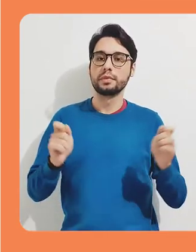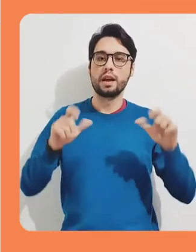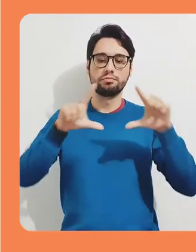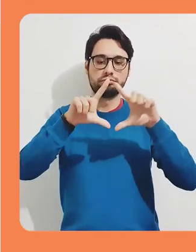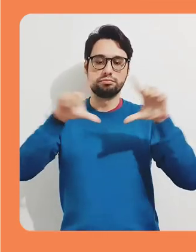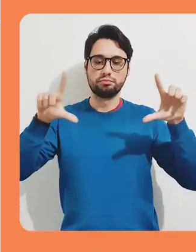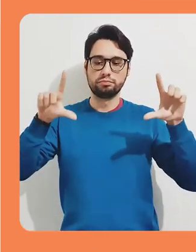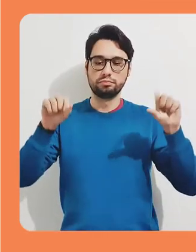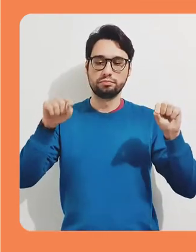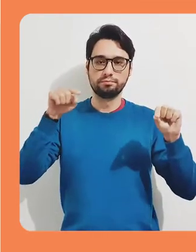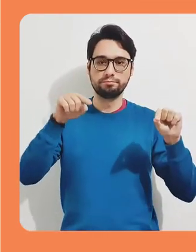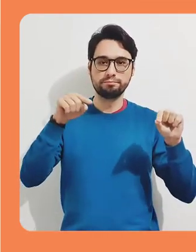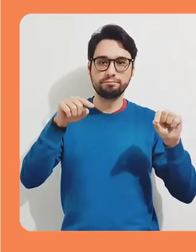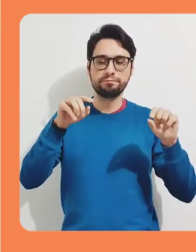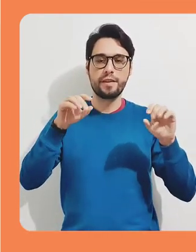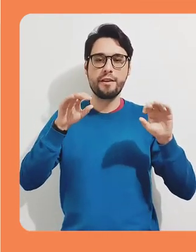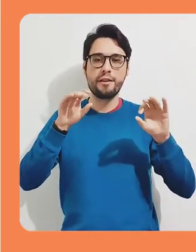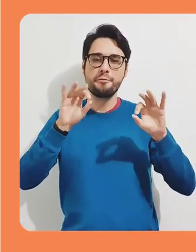online. Bom,